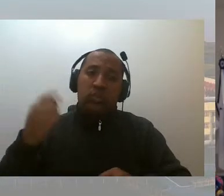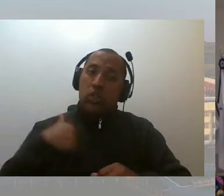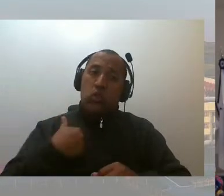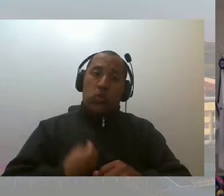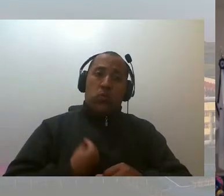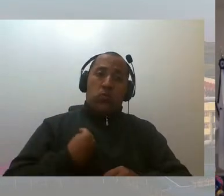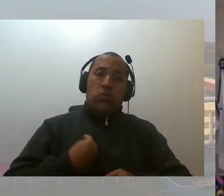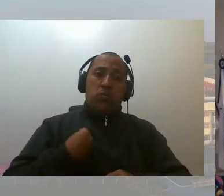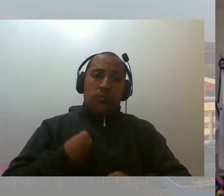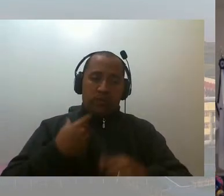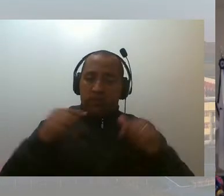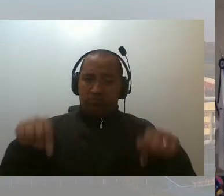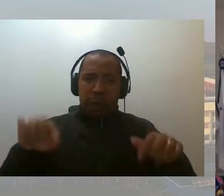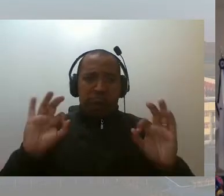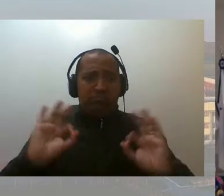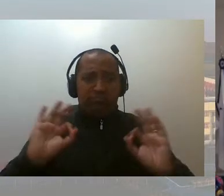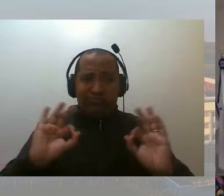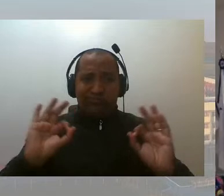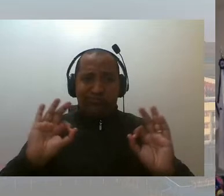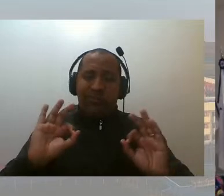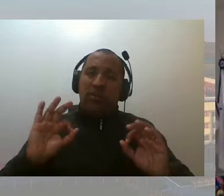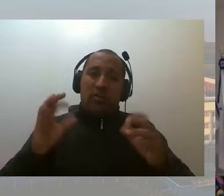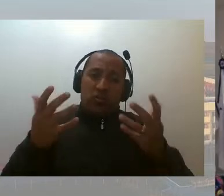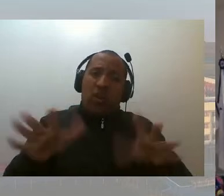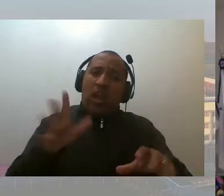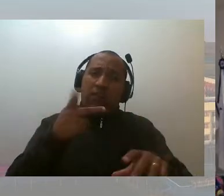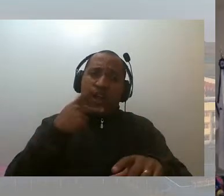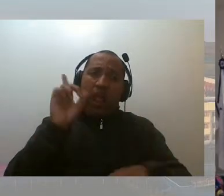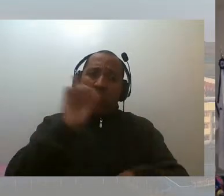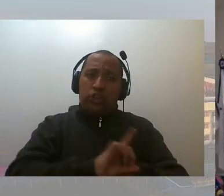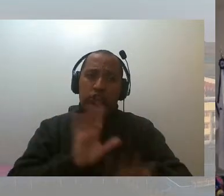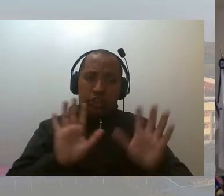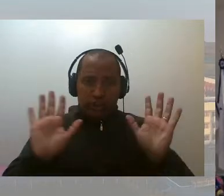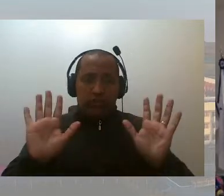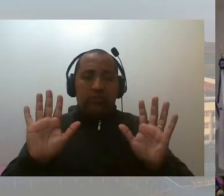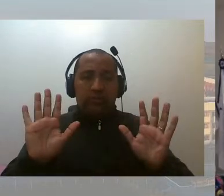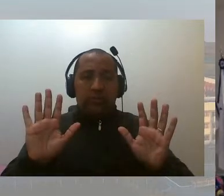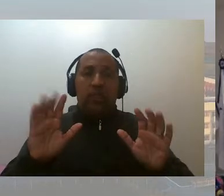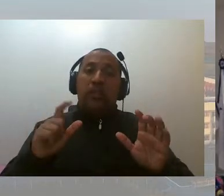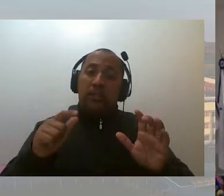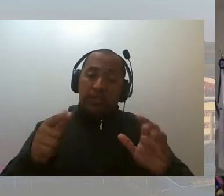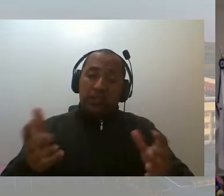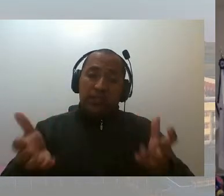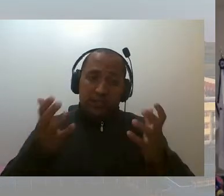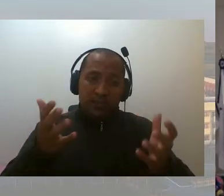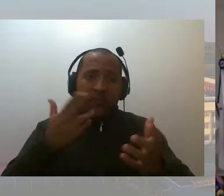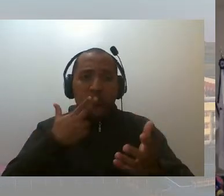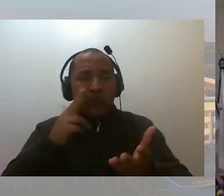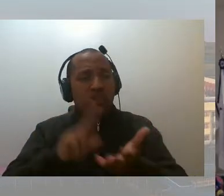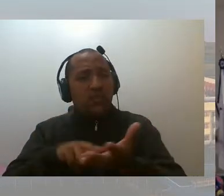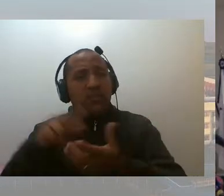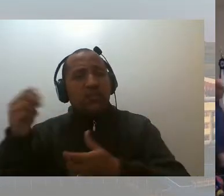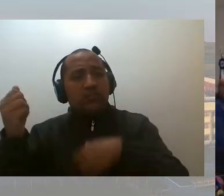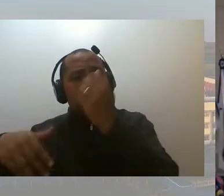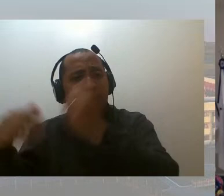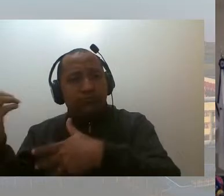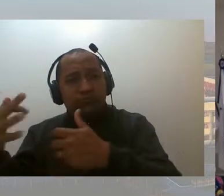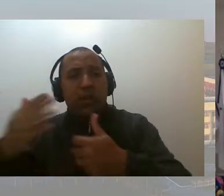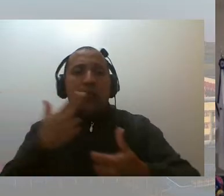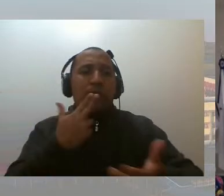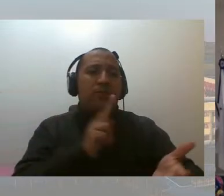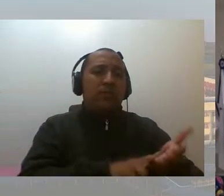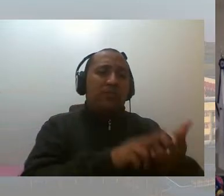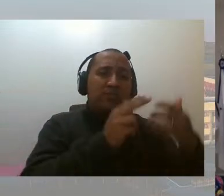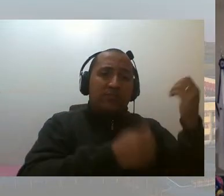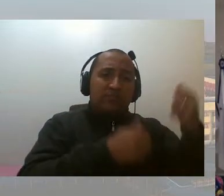então não quero falar do episódio, né? Mas ele é trazido aqui por cartas que se referenciam a esse episódio. E